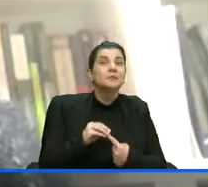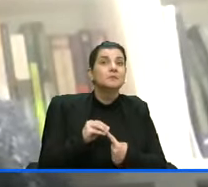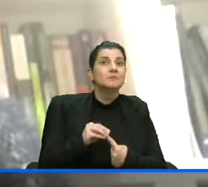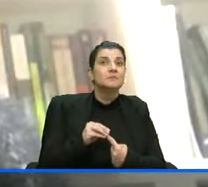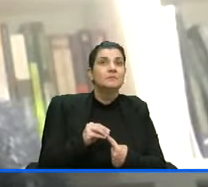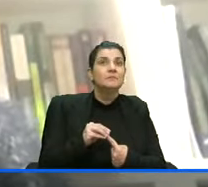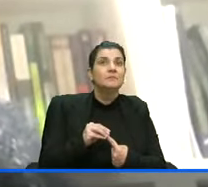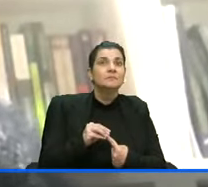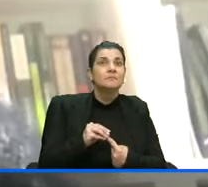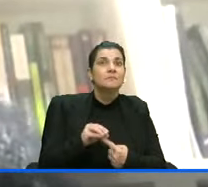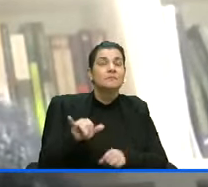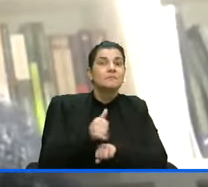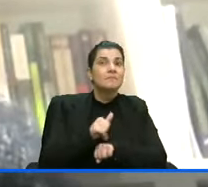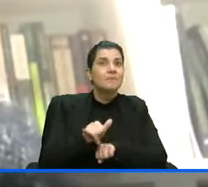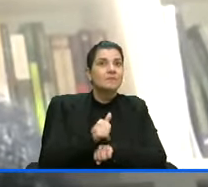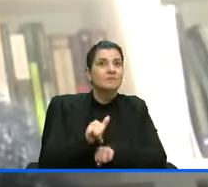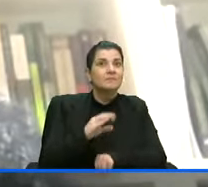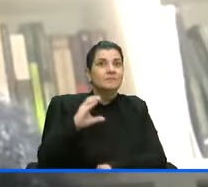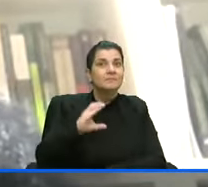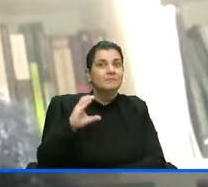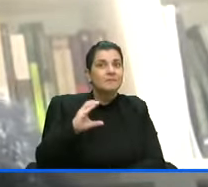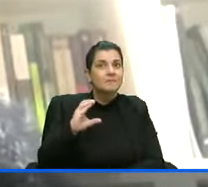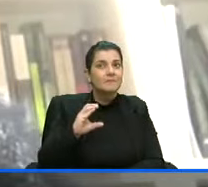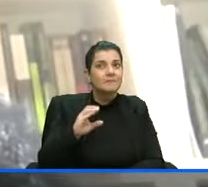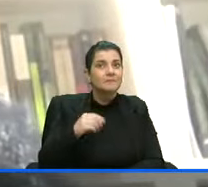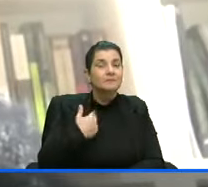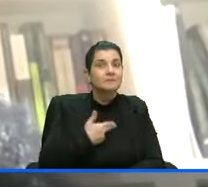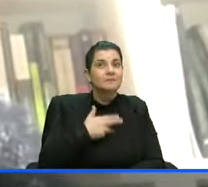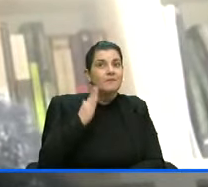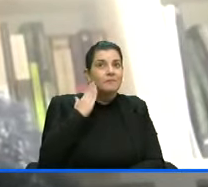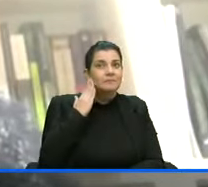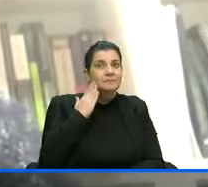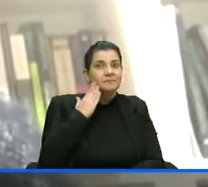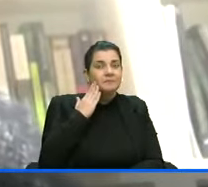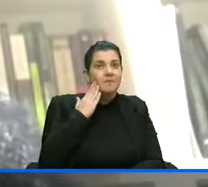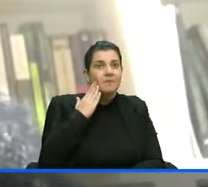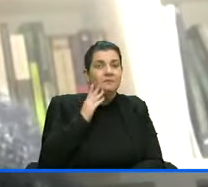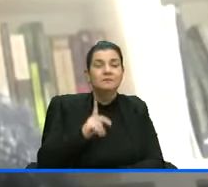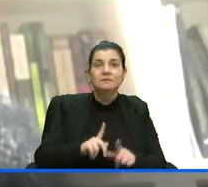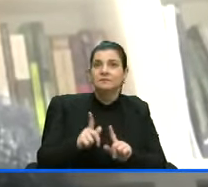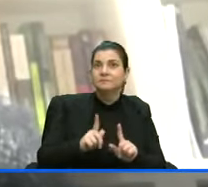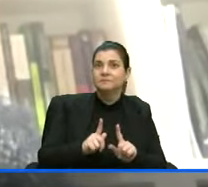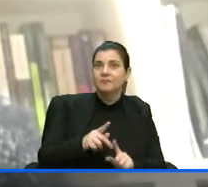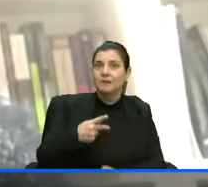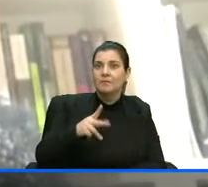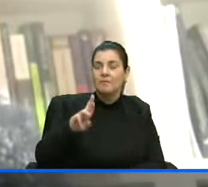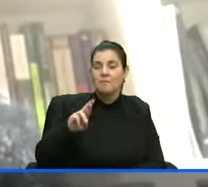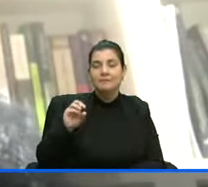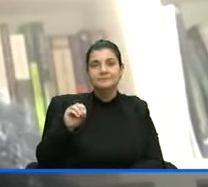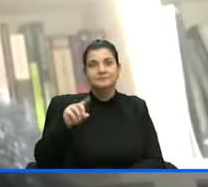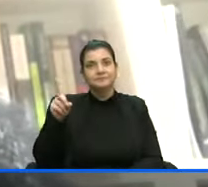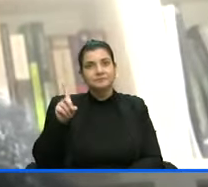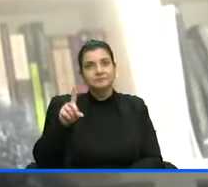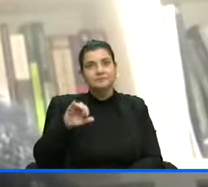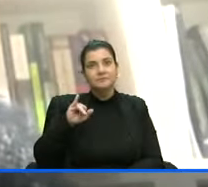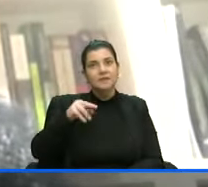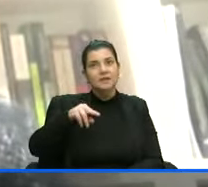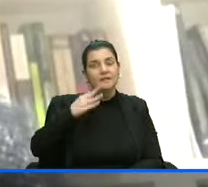principalmente as estratégias para creche. A gente está sabendo, né, que algumas obras do Pró-Infância estão